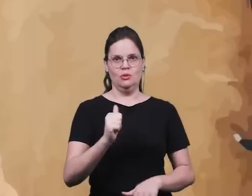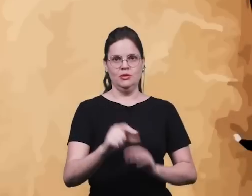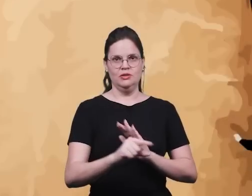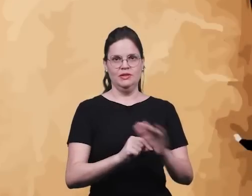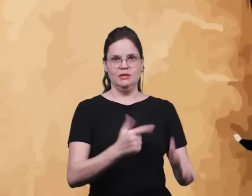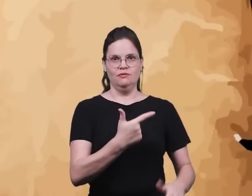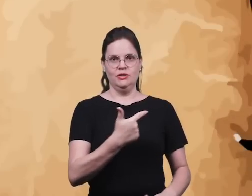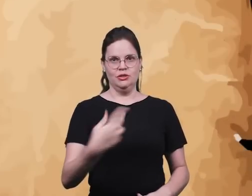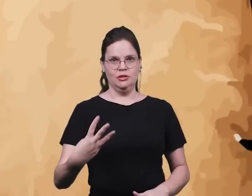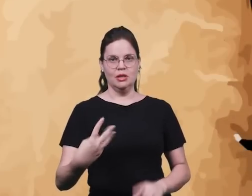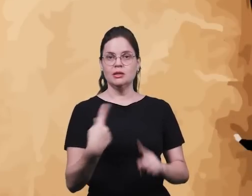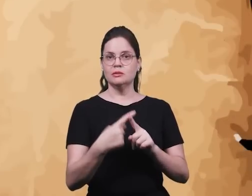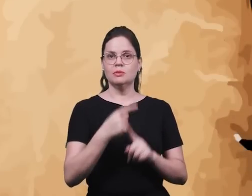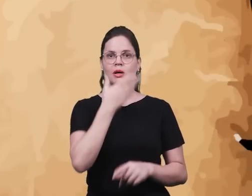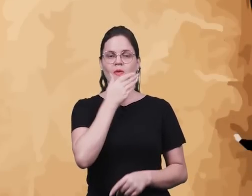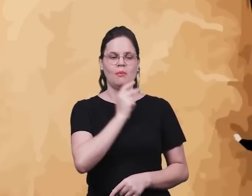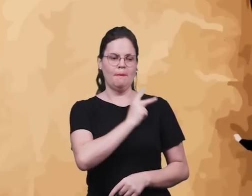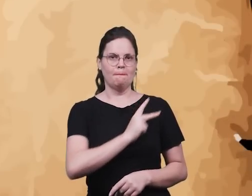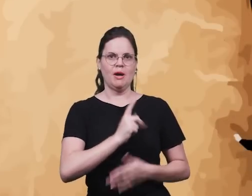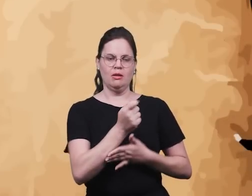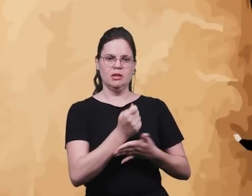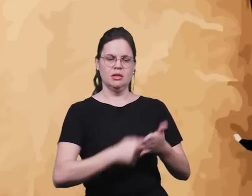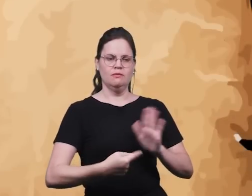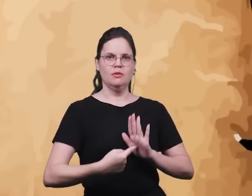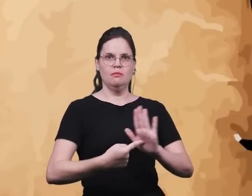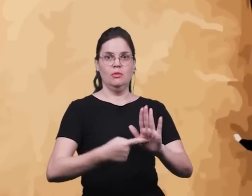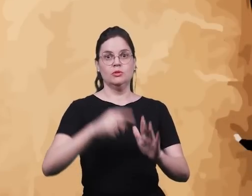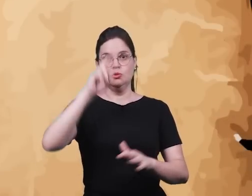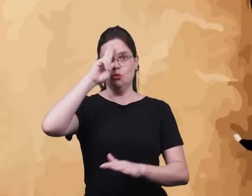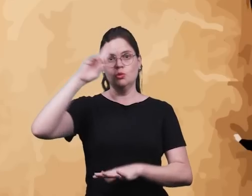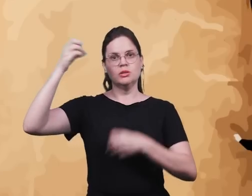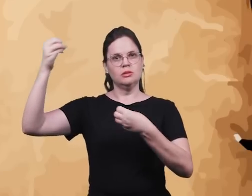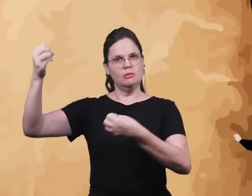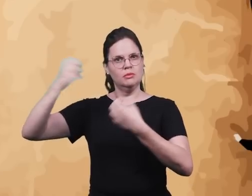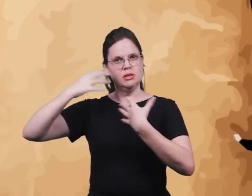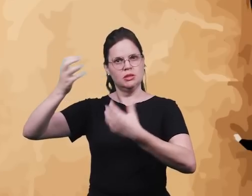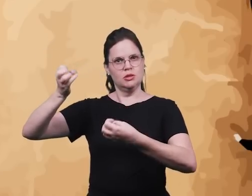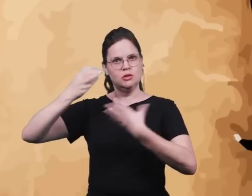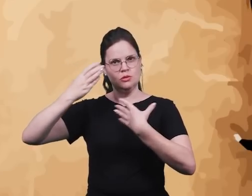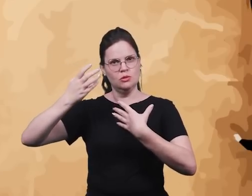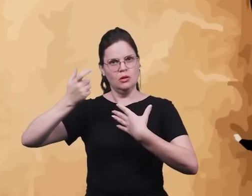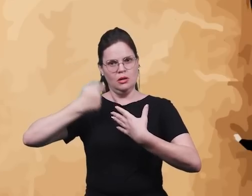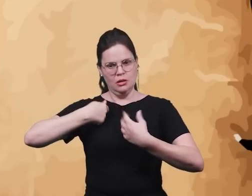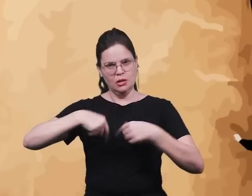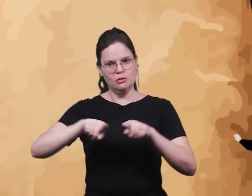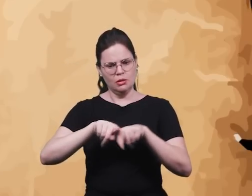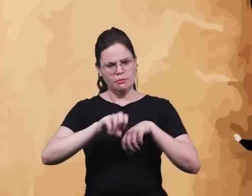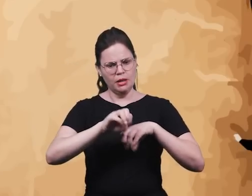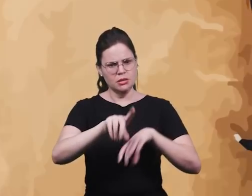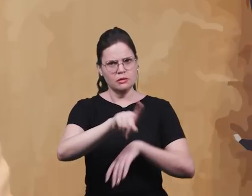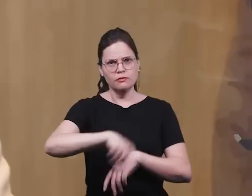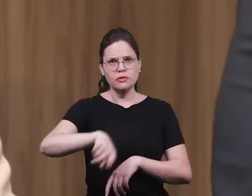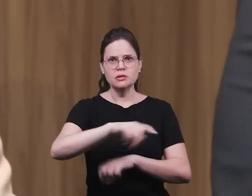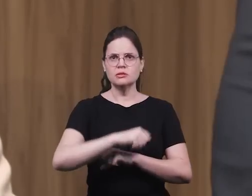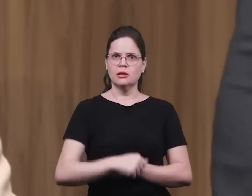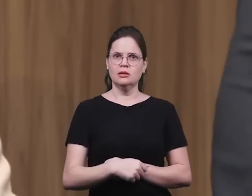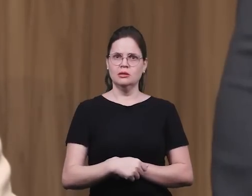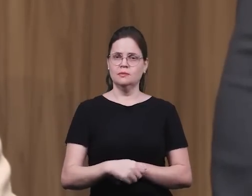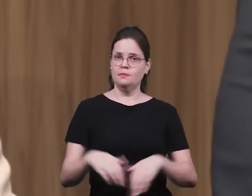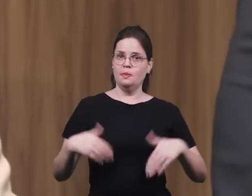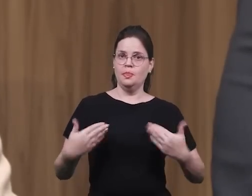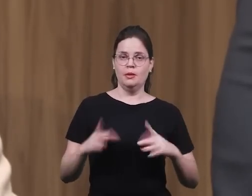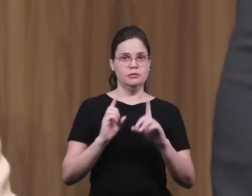23. Porque o apóstolo Paulo está dizendo isso. Porque eu recebi do Senhor o que também vos ensinei. Então,